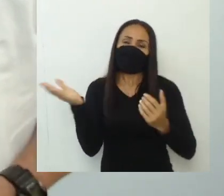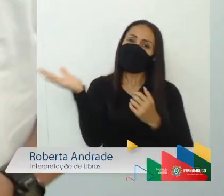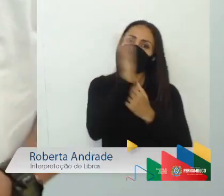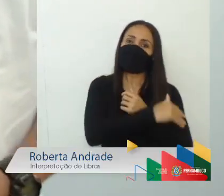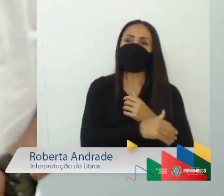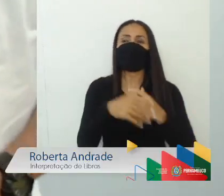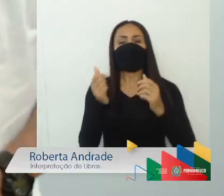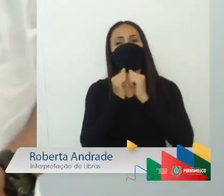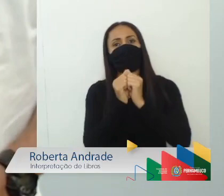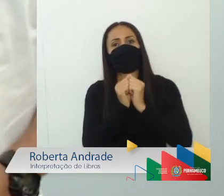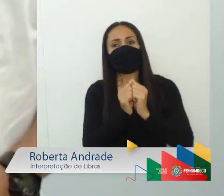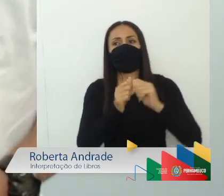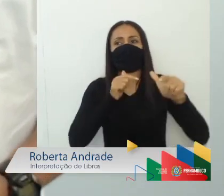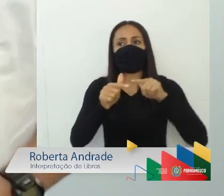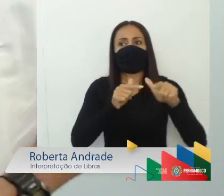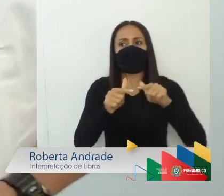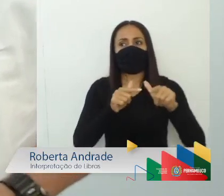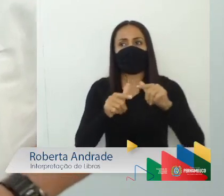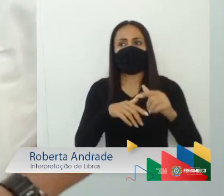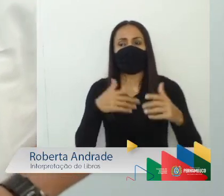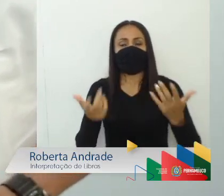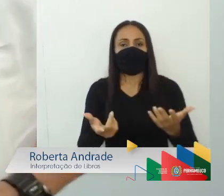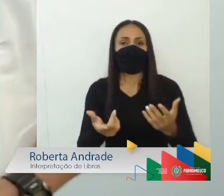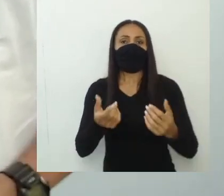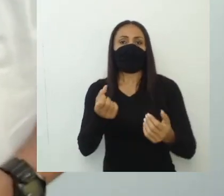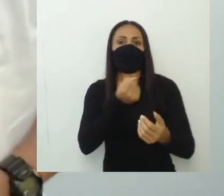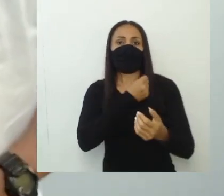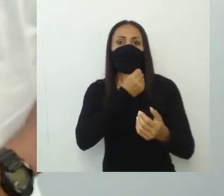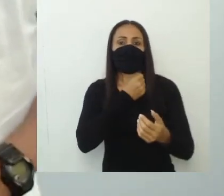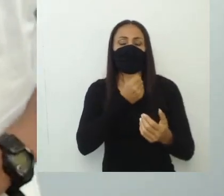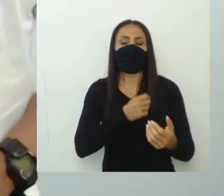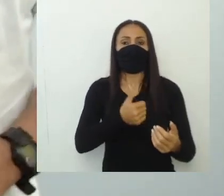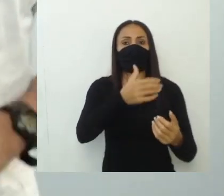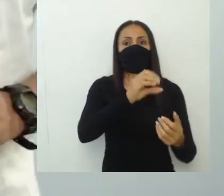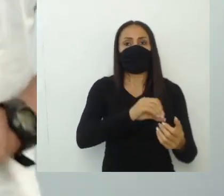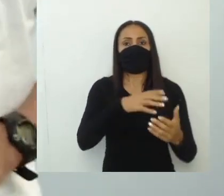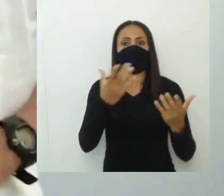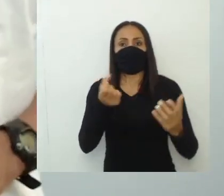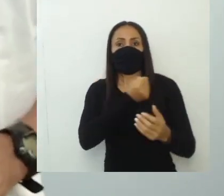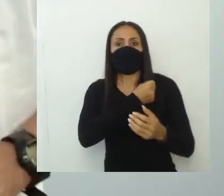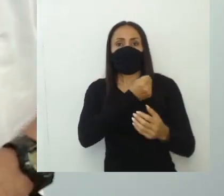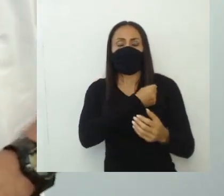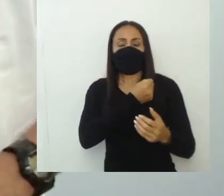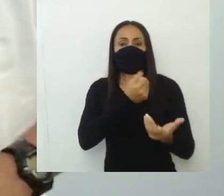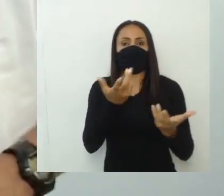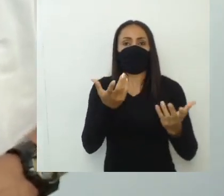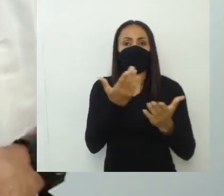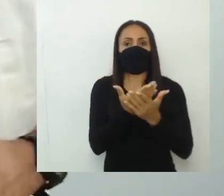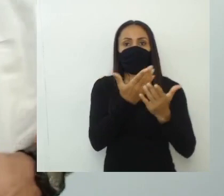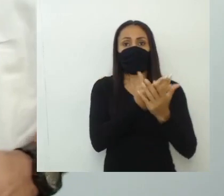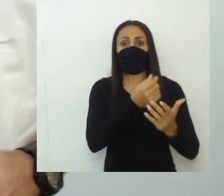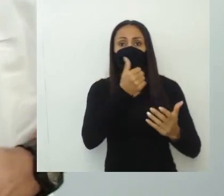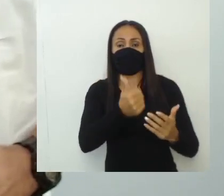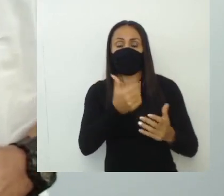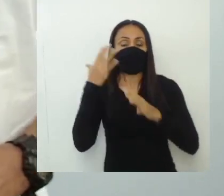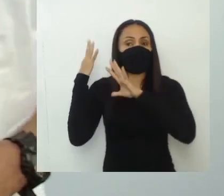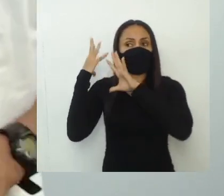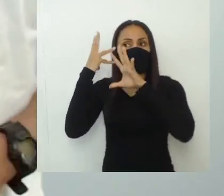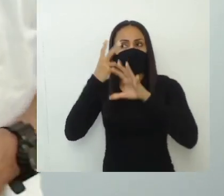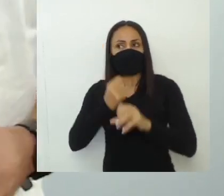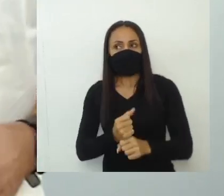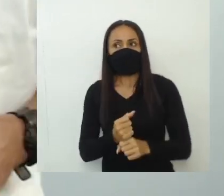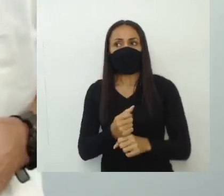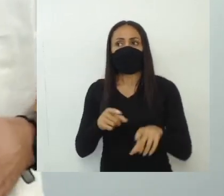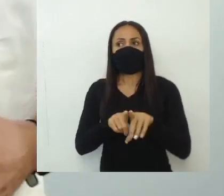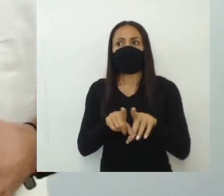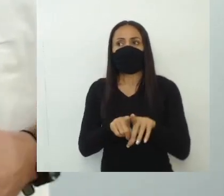gente poder já trabalhar sistema de numeração decimal, aula de número 1. Vou falar um pouquinho sobre revisão, isso é sempre,